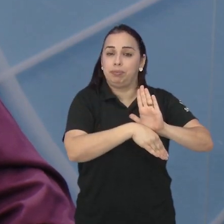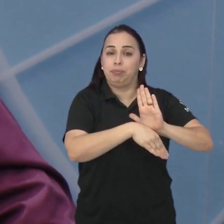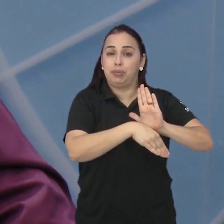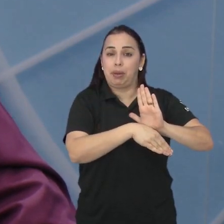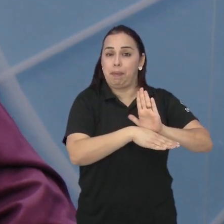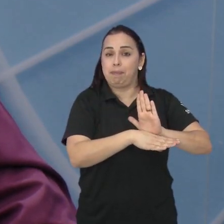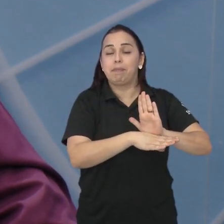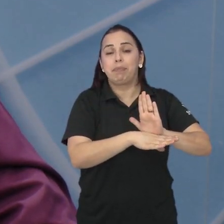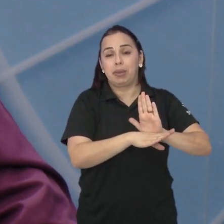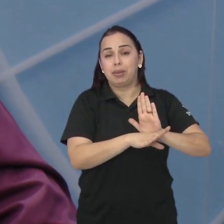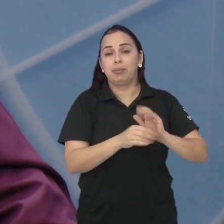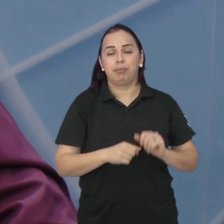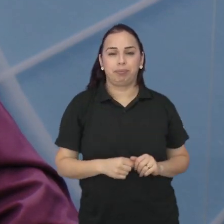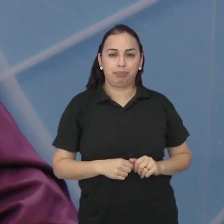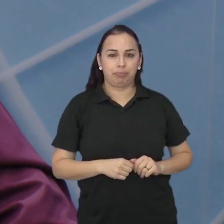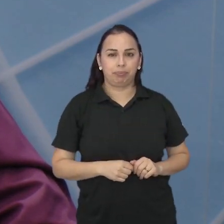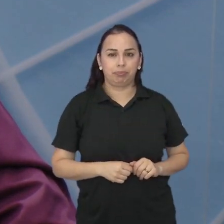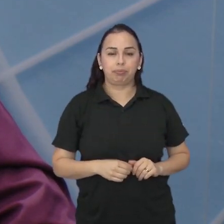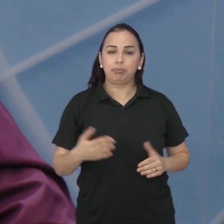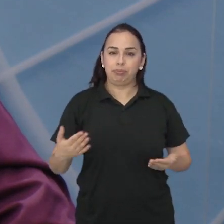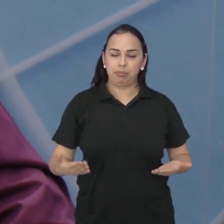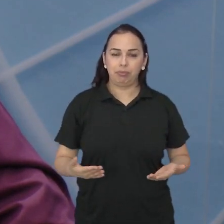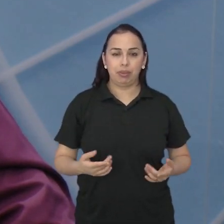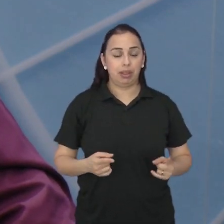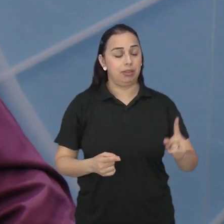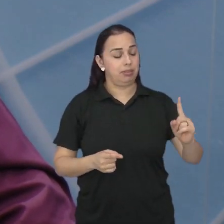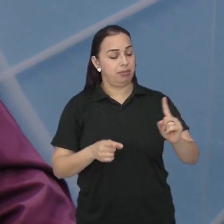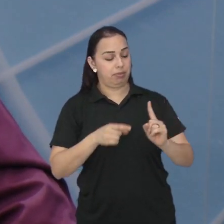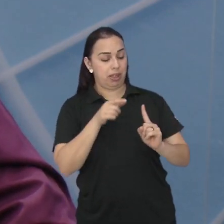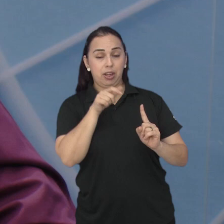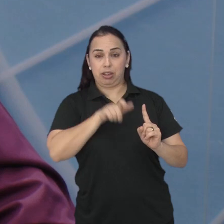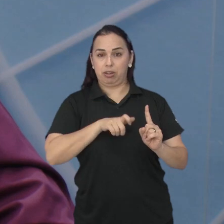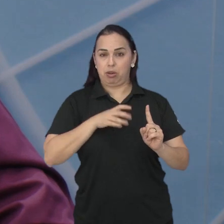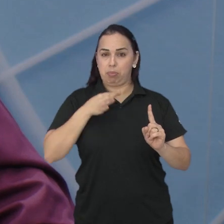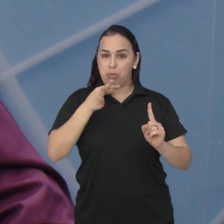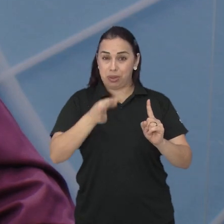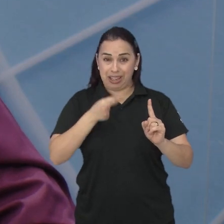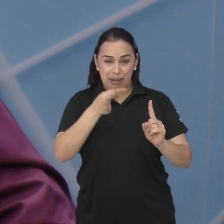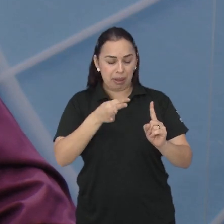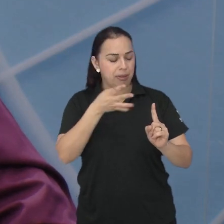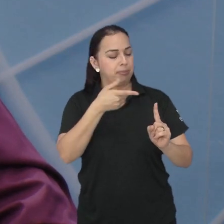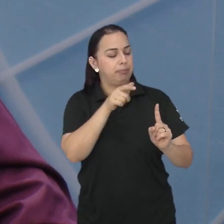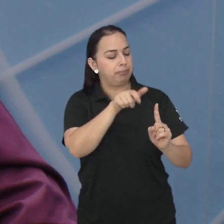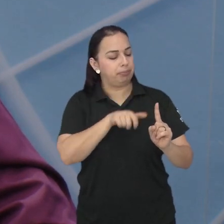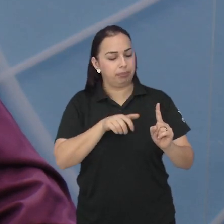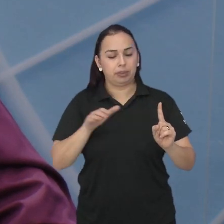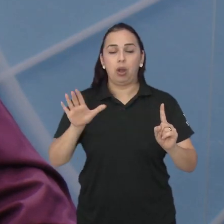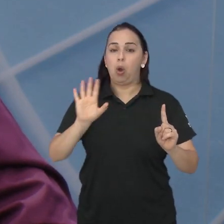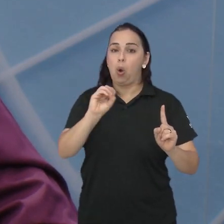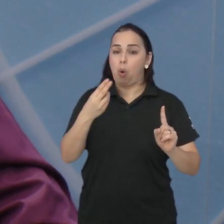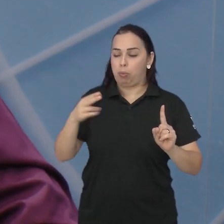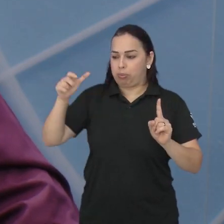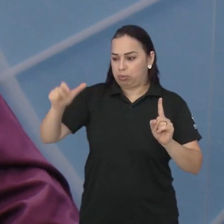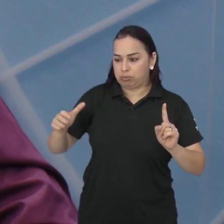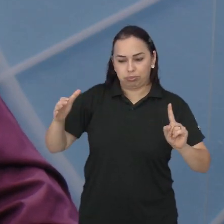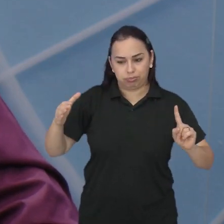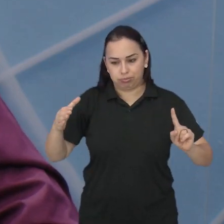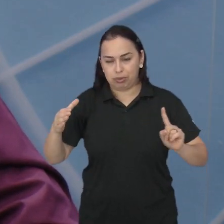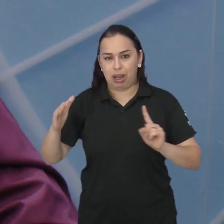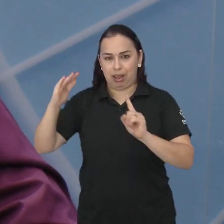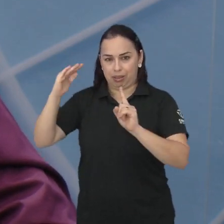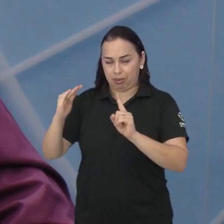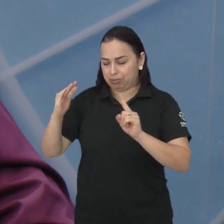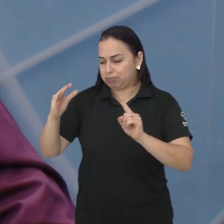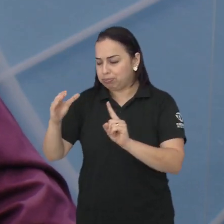nos conflitos. Então, quando ele vem, né, para fazer um tratamento, ele vem para uma comunidade terapêutica, ou até para o CAPS,